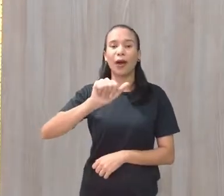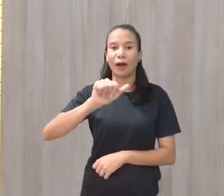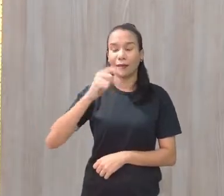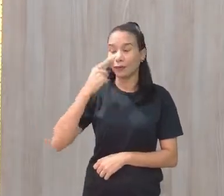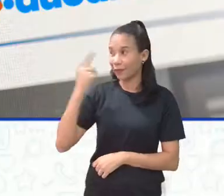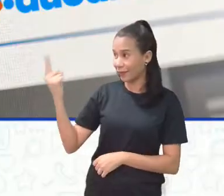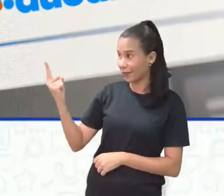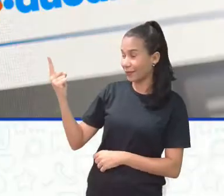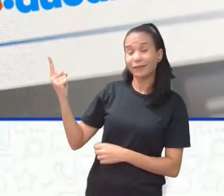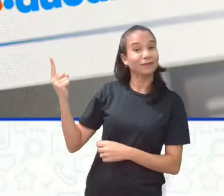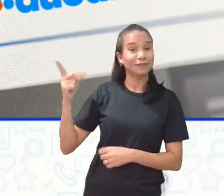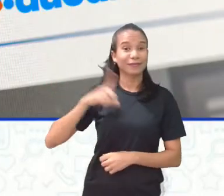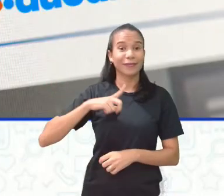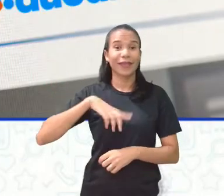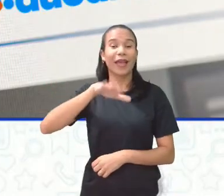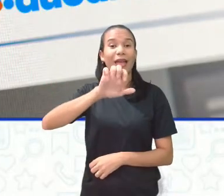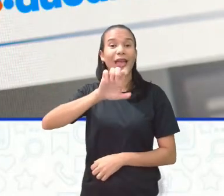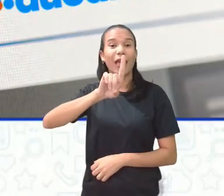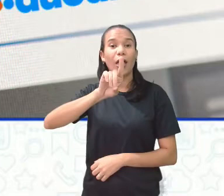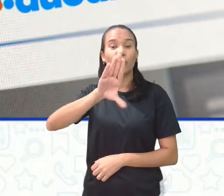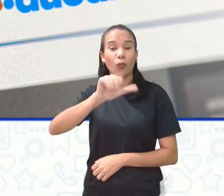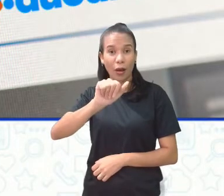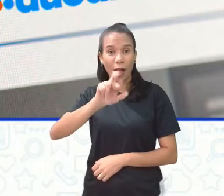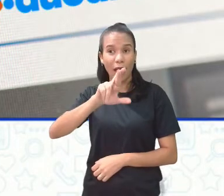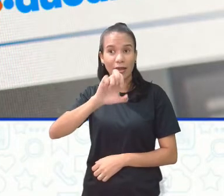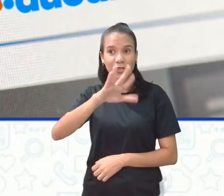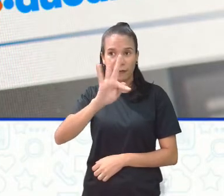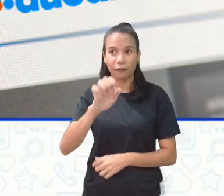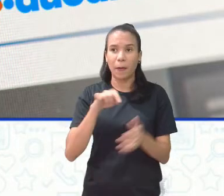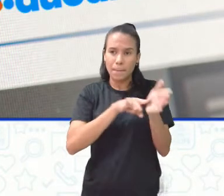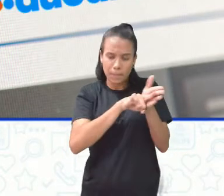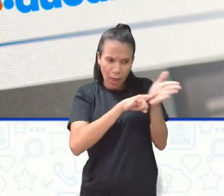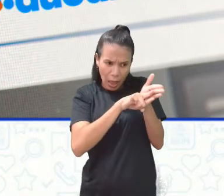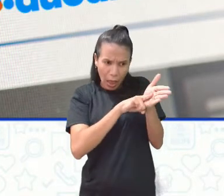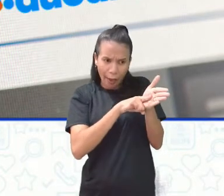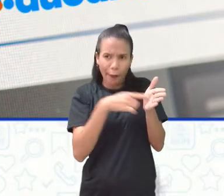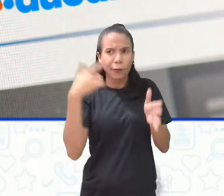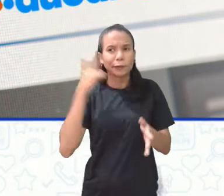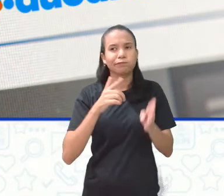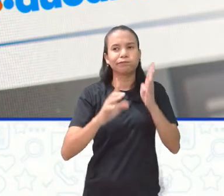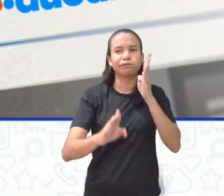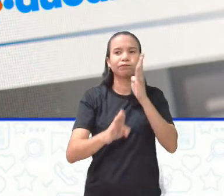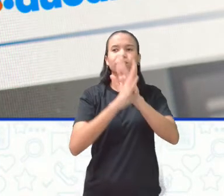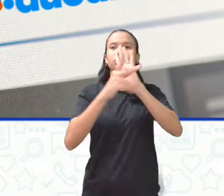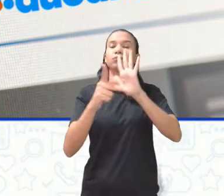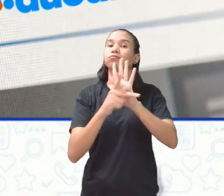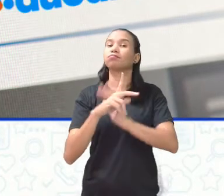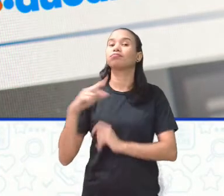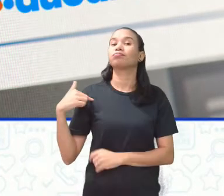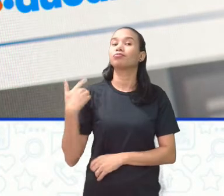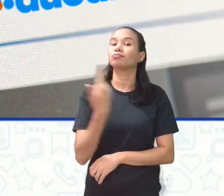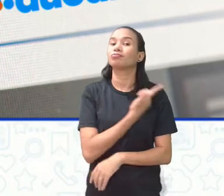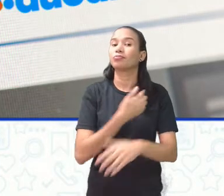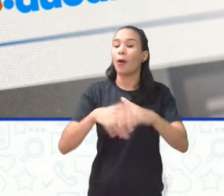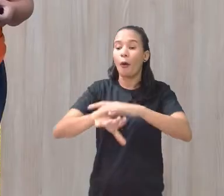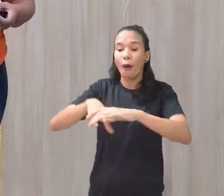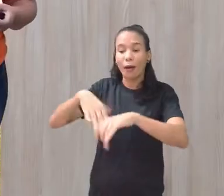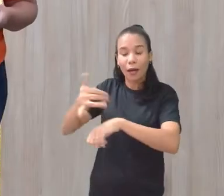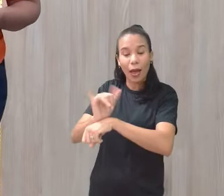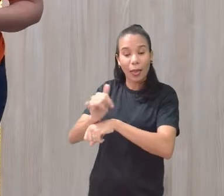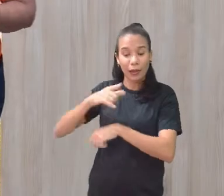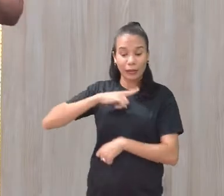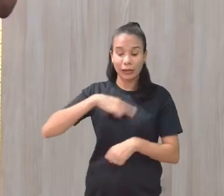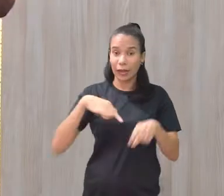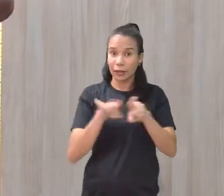só colocar Educa Recife ali na barrinha de pesquisa que você vai encontrar o nosso canal. E aí vai ter lá a